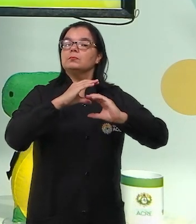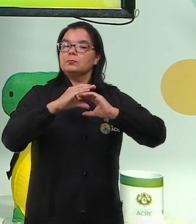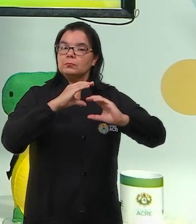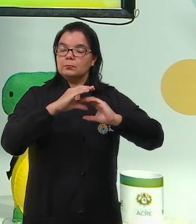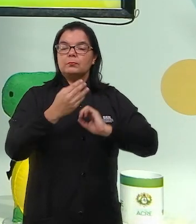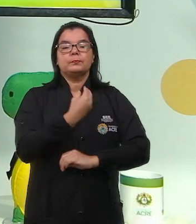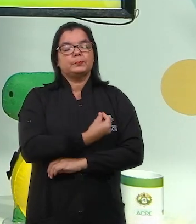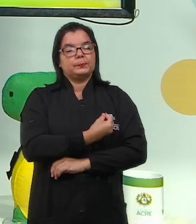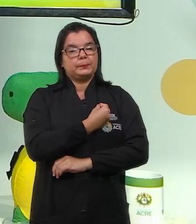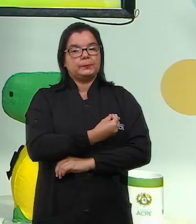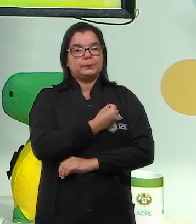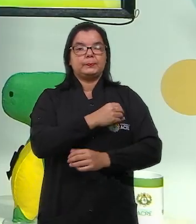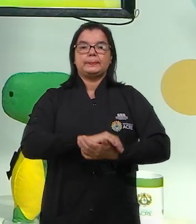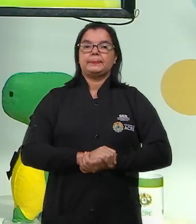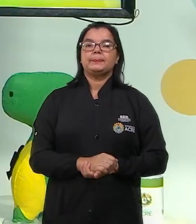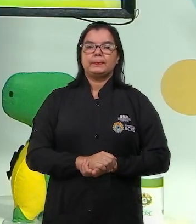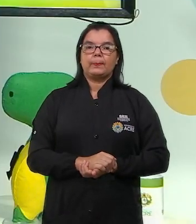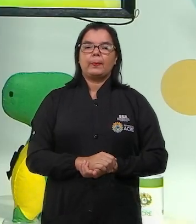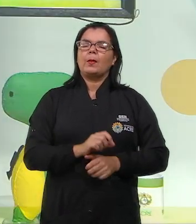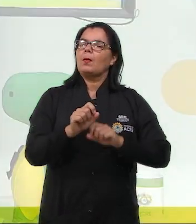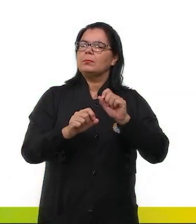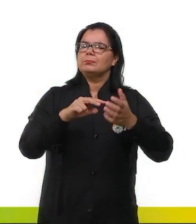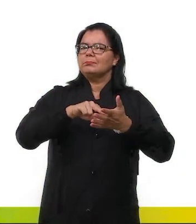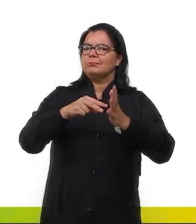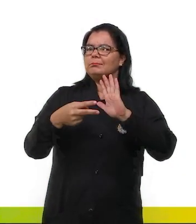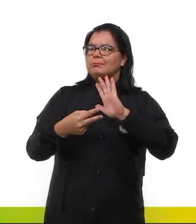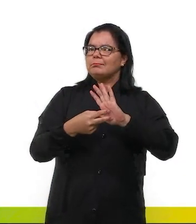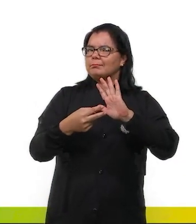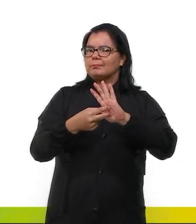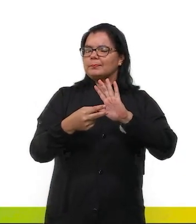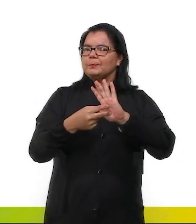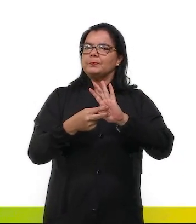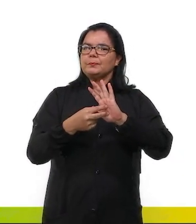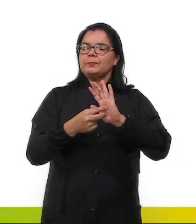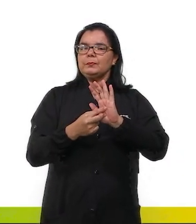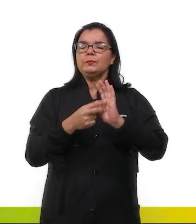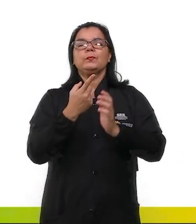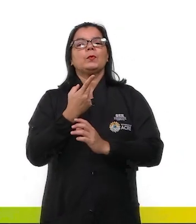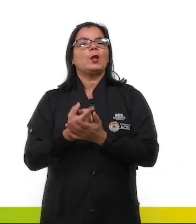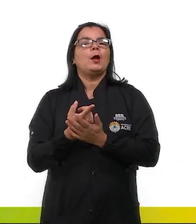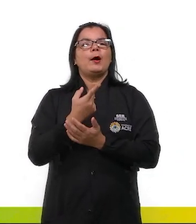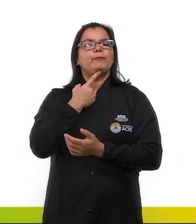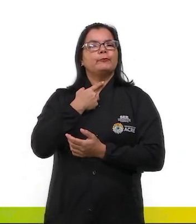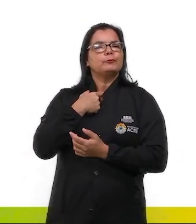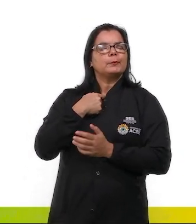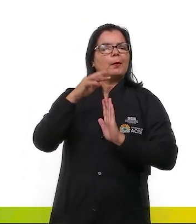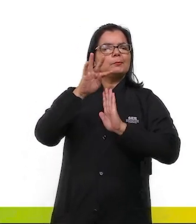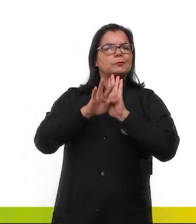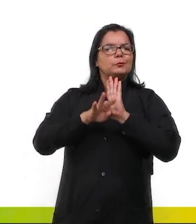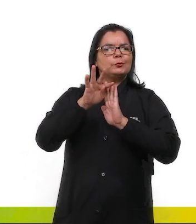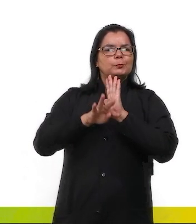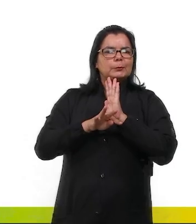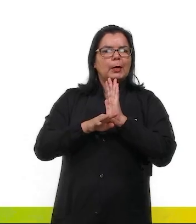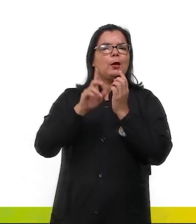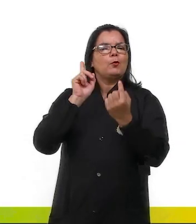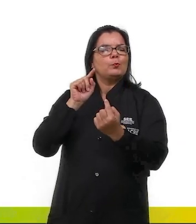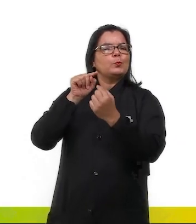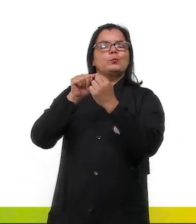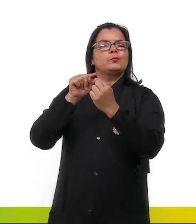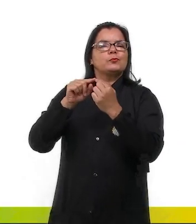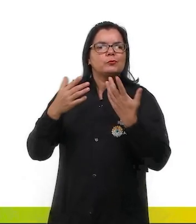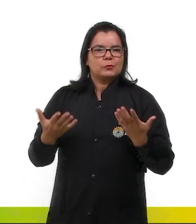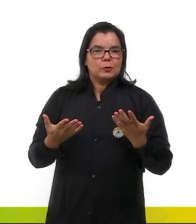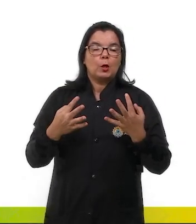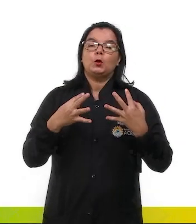é presente. O que significa interesse em um texto? Um texto, ele não é neutro.